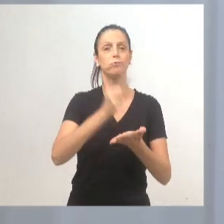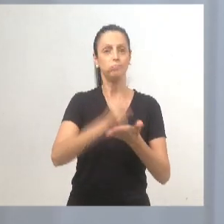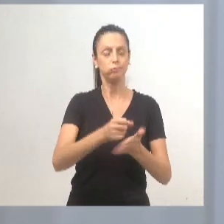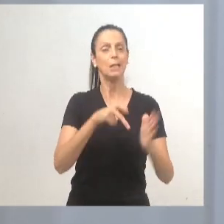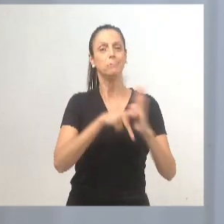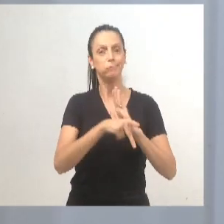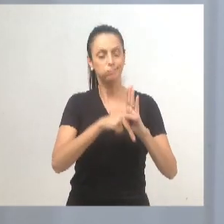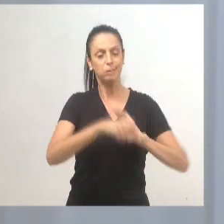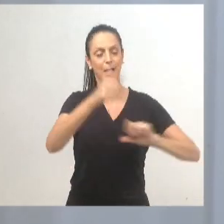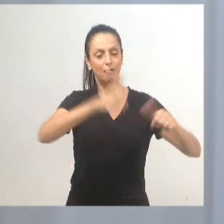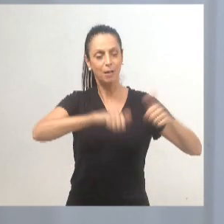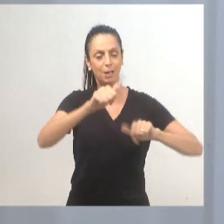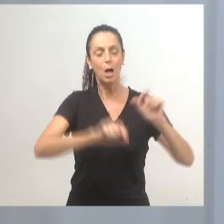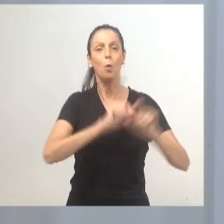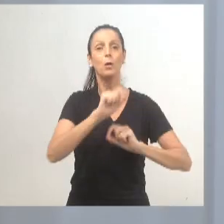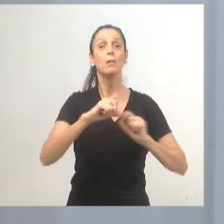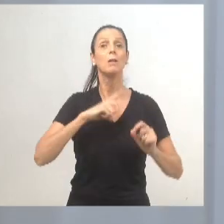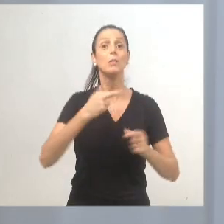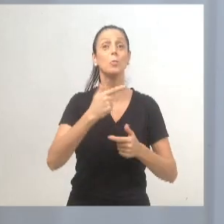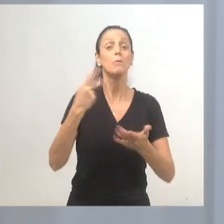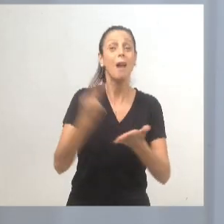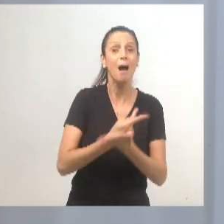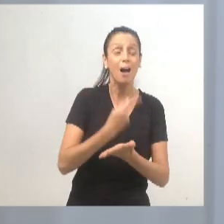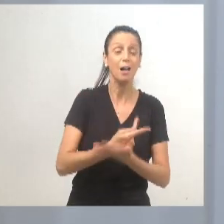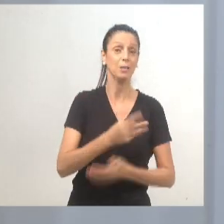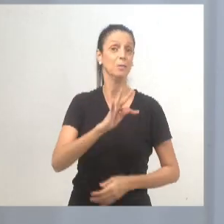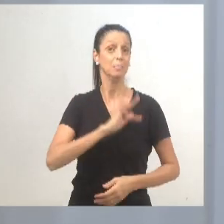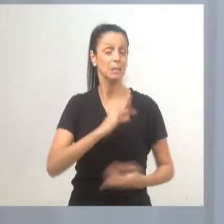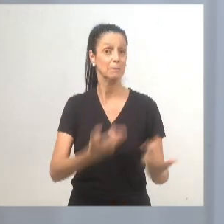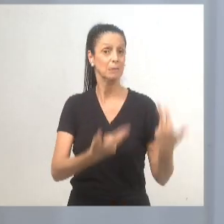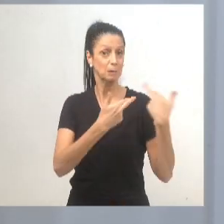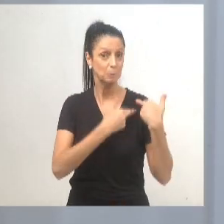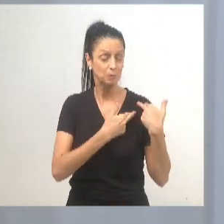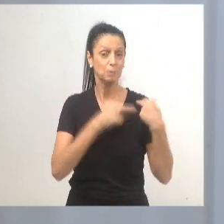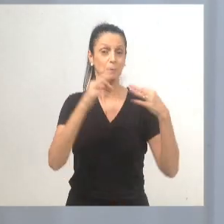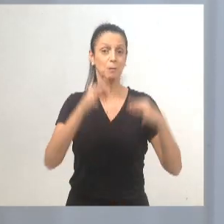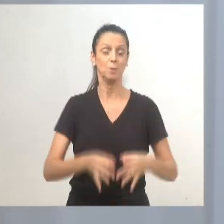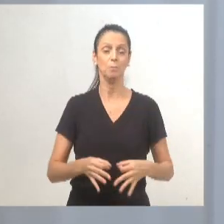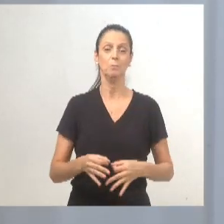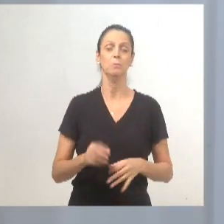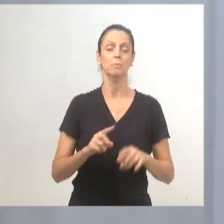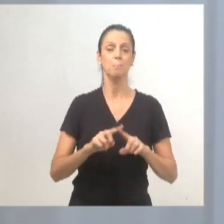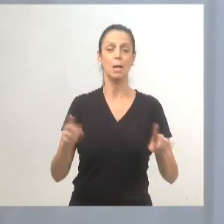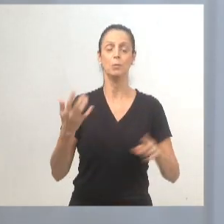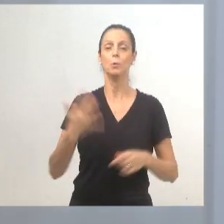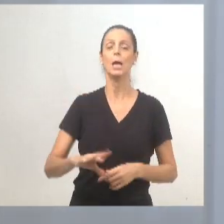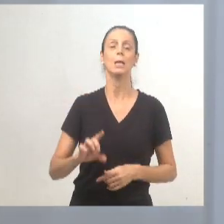responsável, de caráter técnico e não mais um palanque eleitoral.